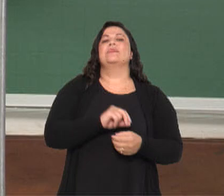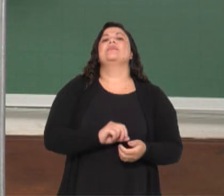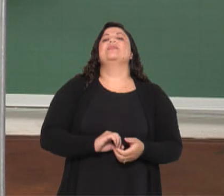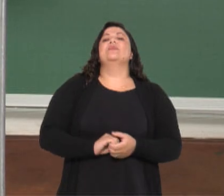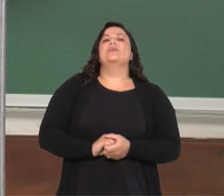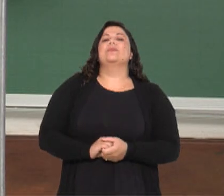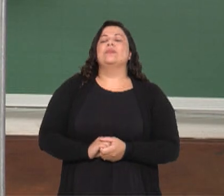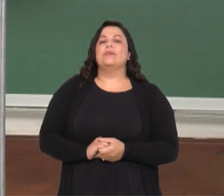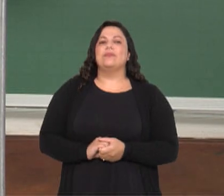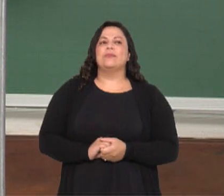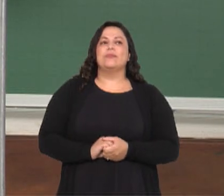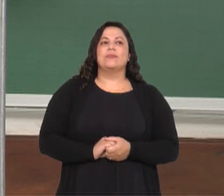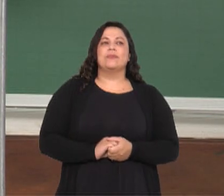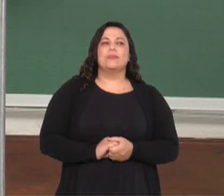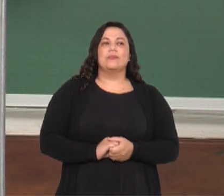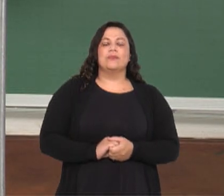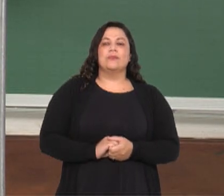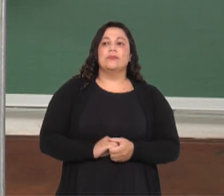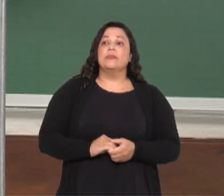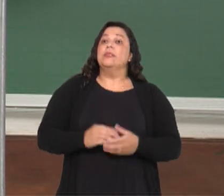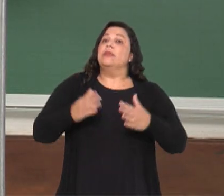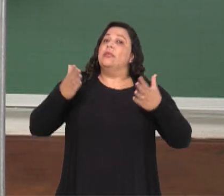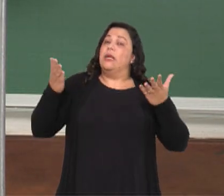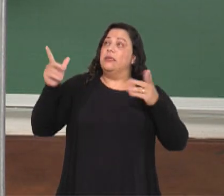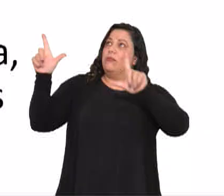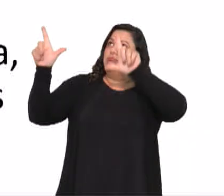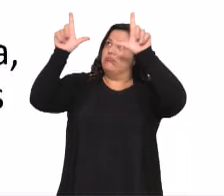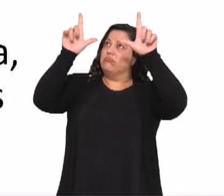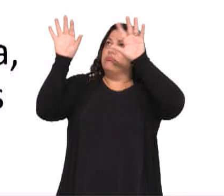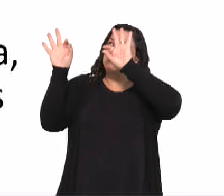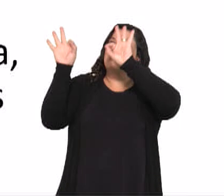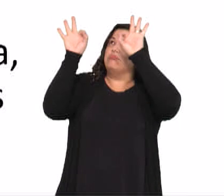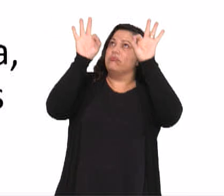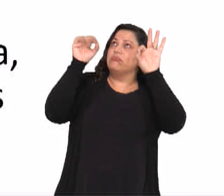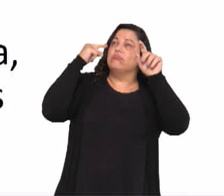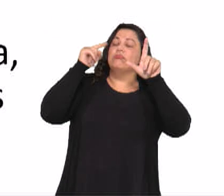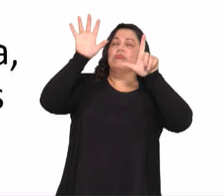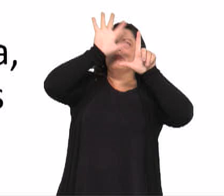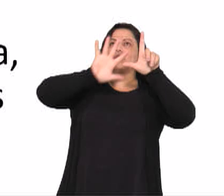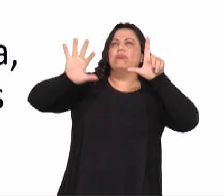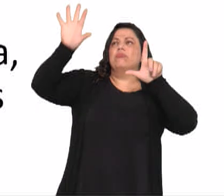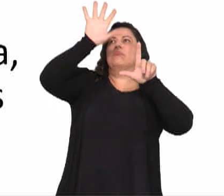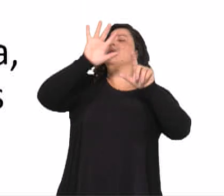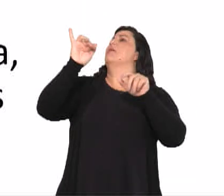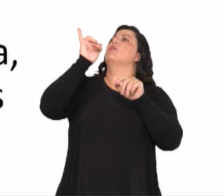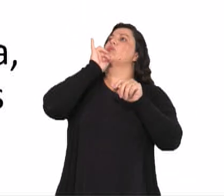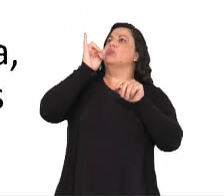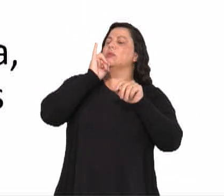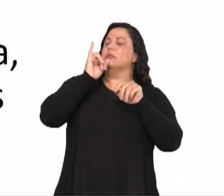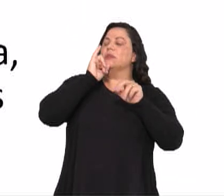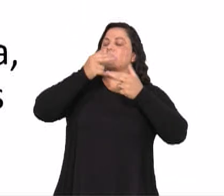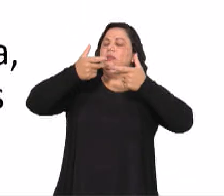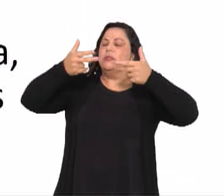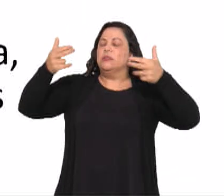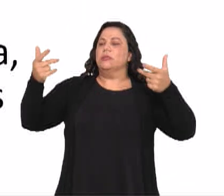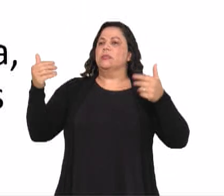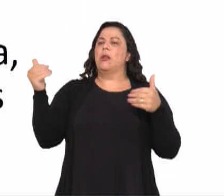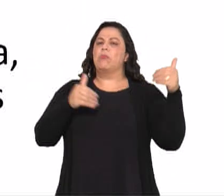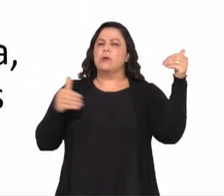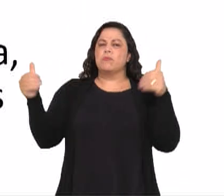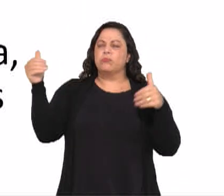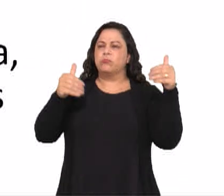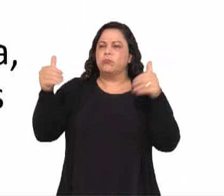certo? Então, aqui eu tenho para vocês alguns exemplos de correntes migratórias que nós recebemos